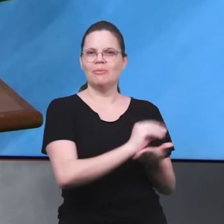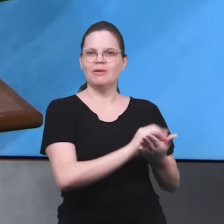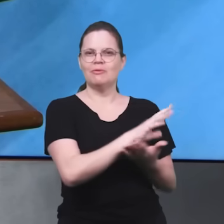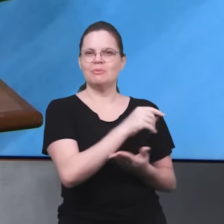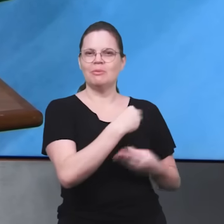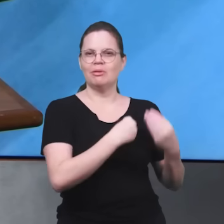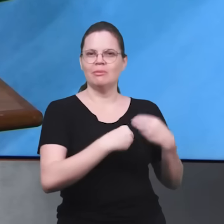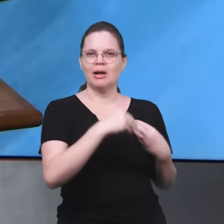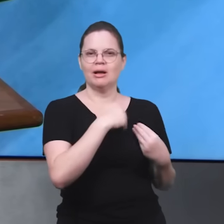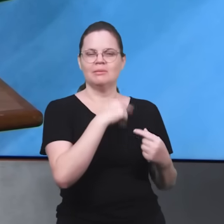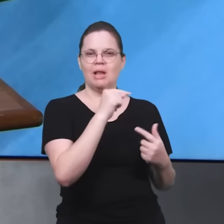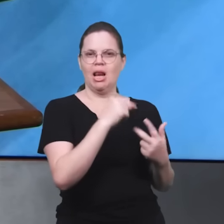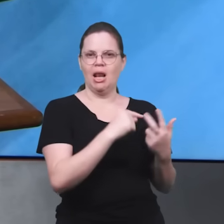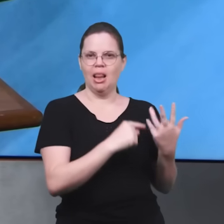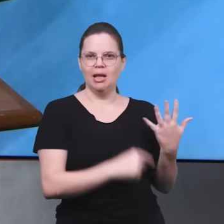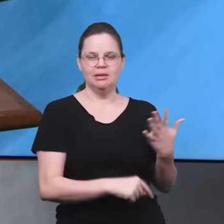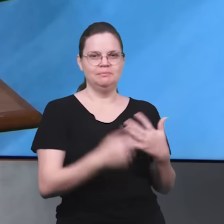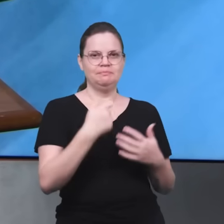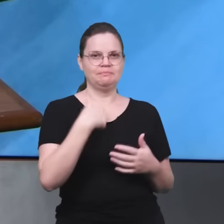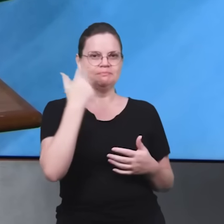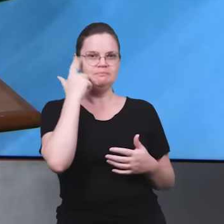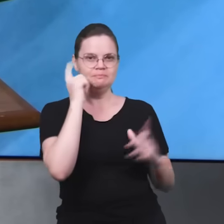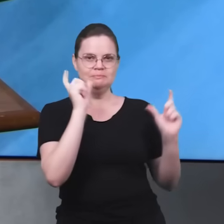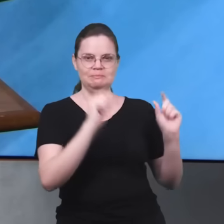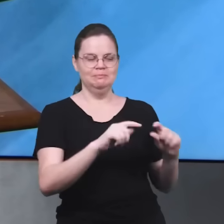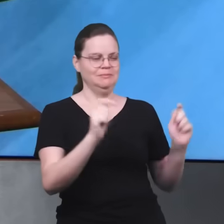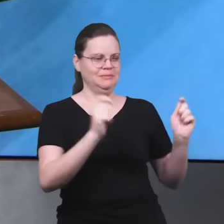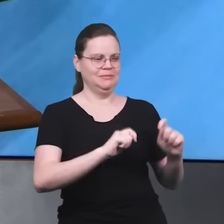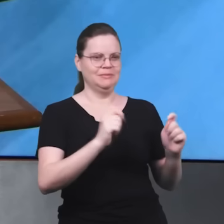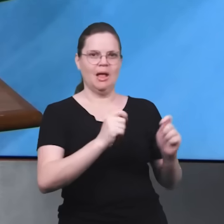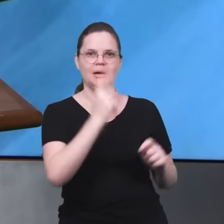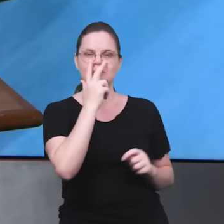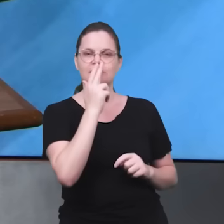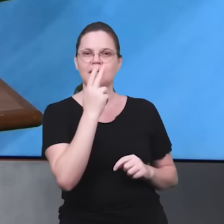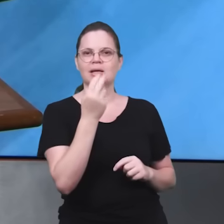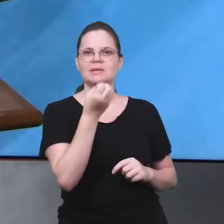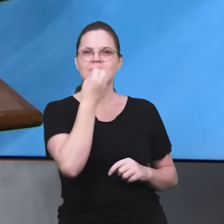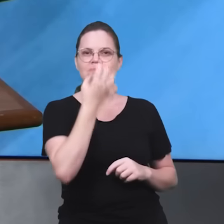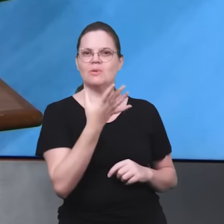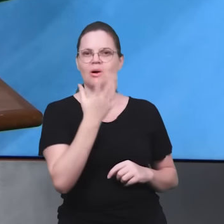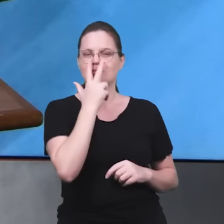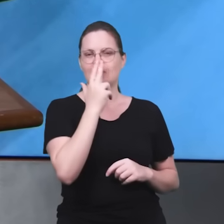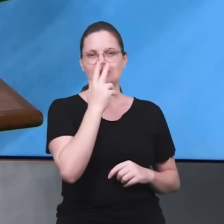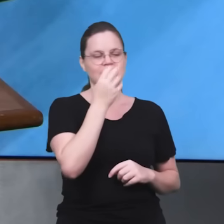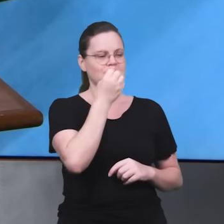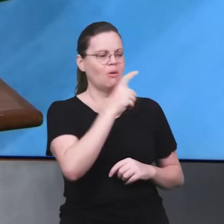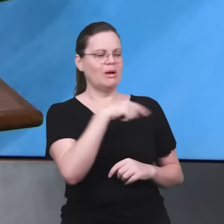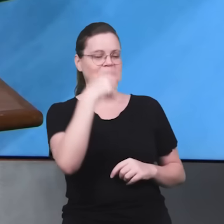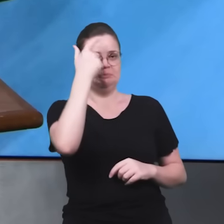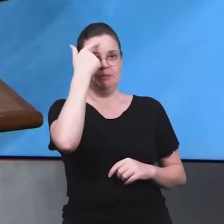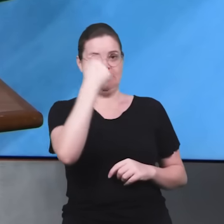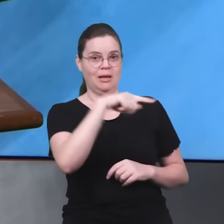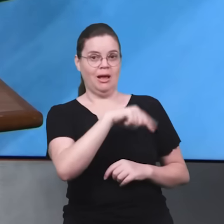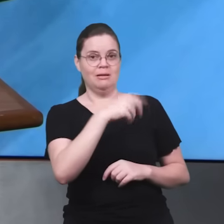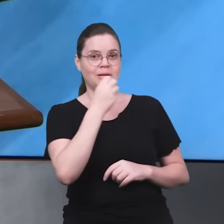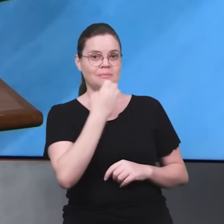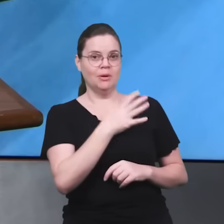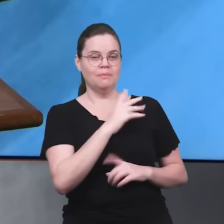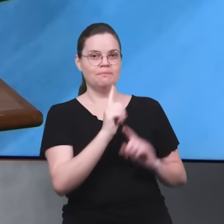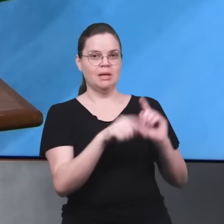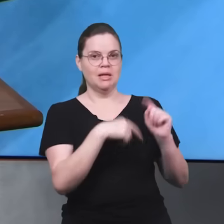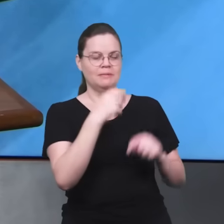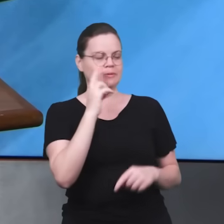se entendia que ele estava ali vivendo o que era bom para ele, até que ele colheu